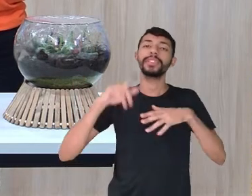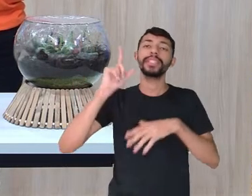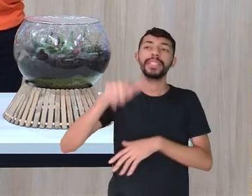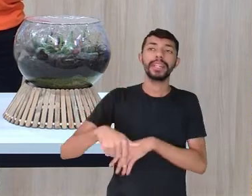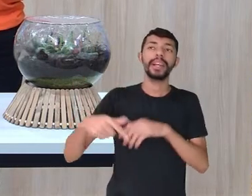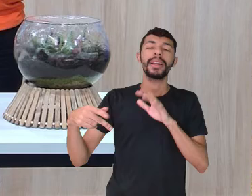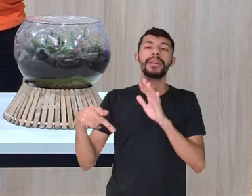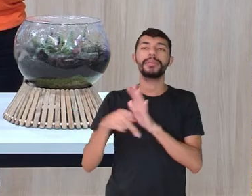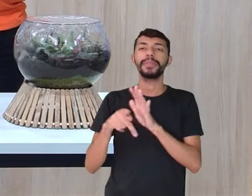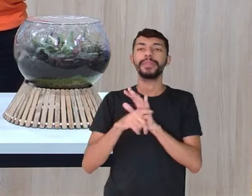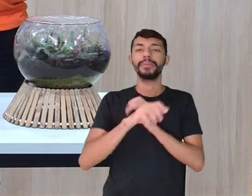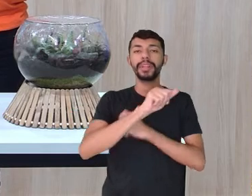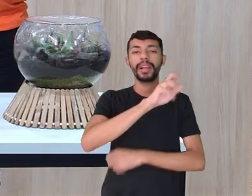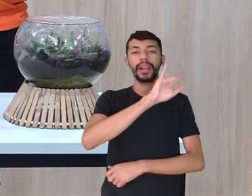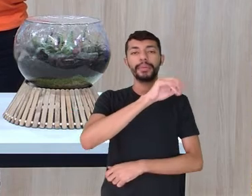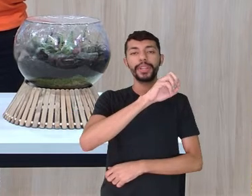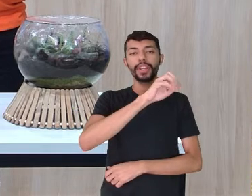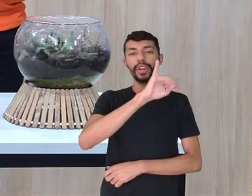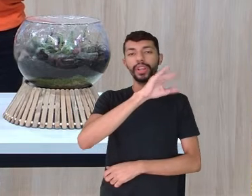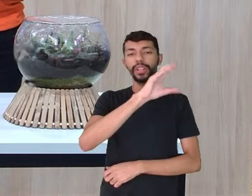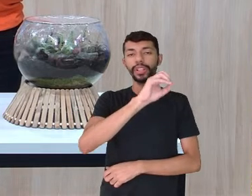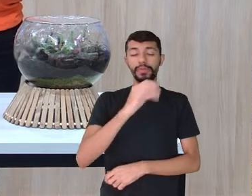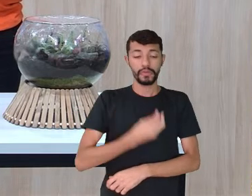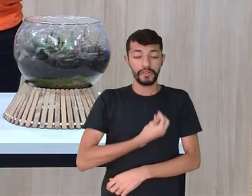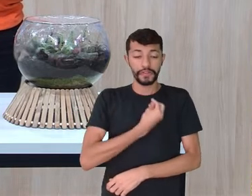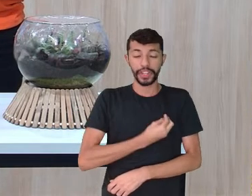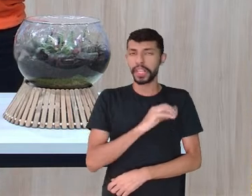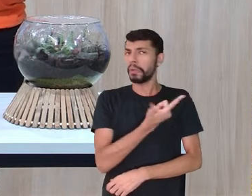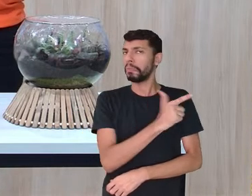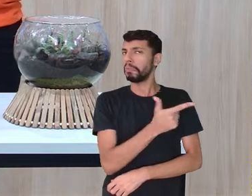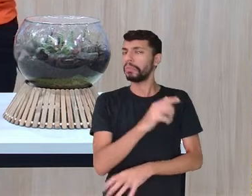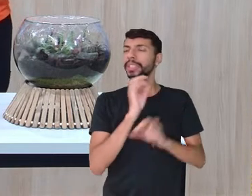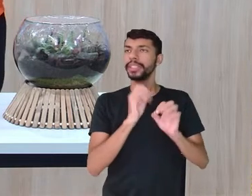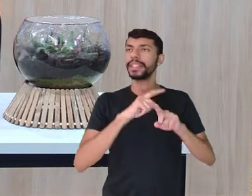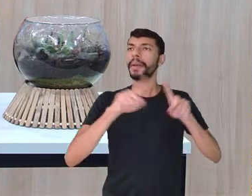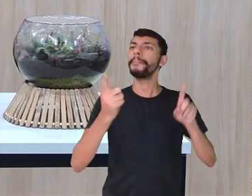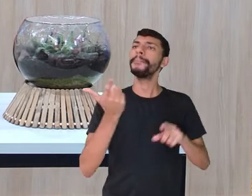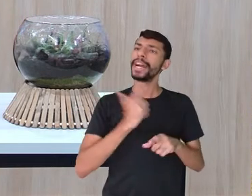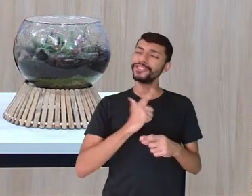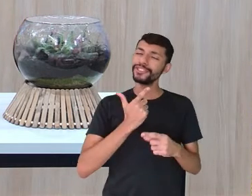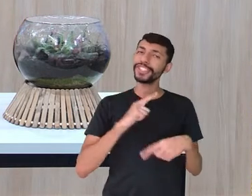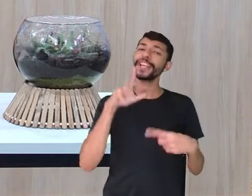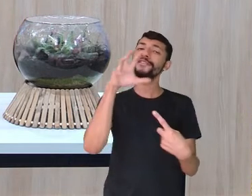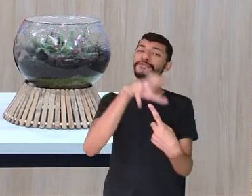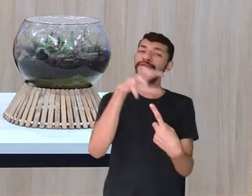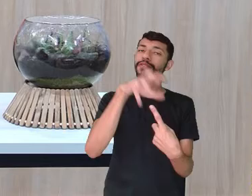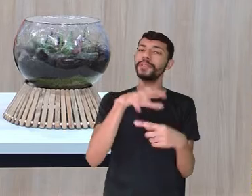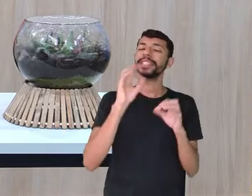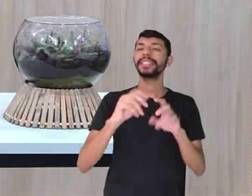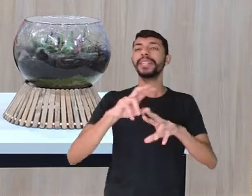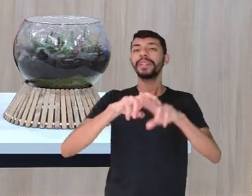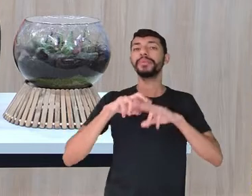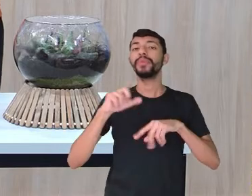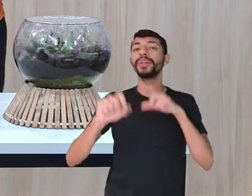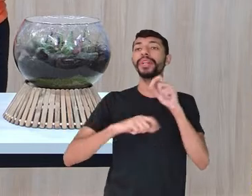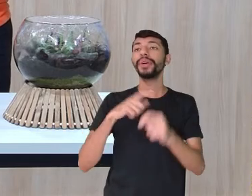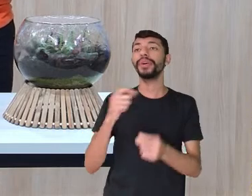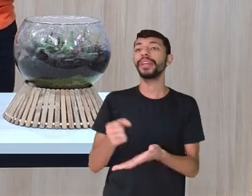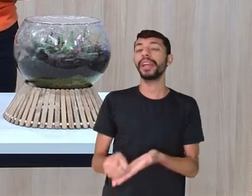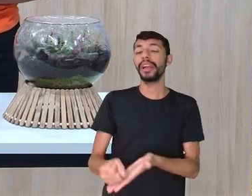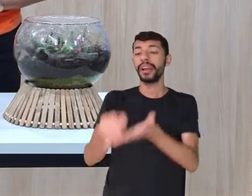fator abiótico. Ele não tem vida, ele é um fator físico, mas ele exerce grande influência porque ele nos